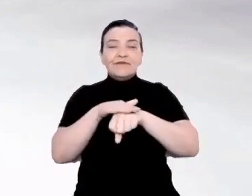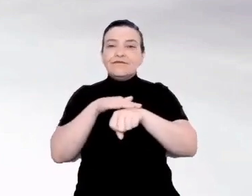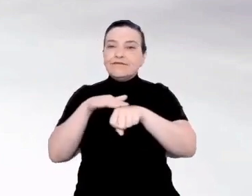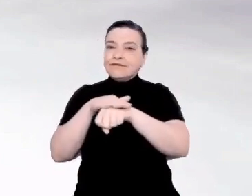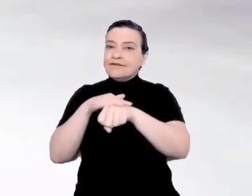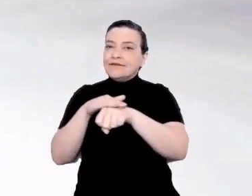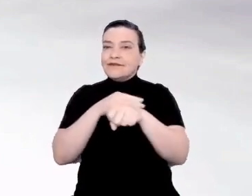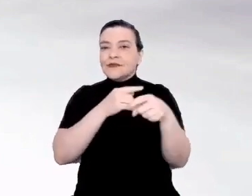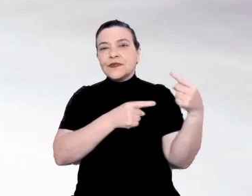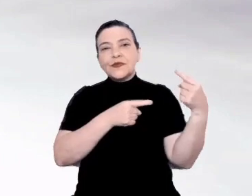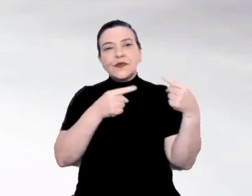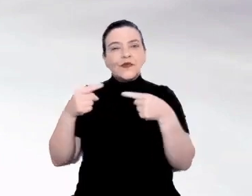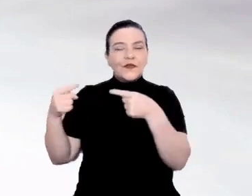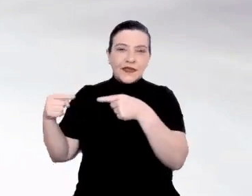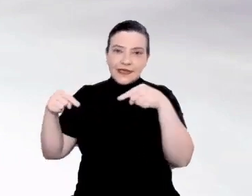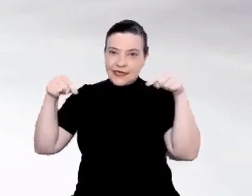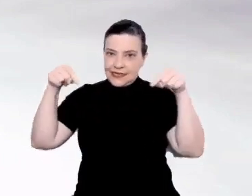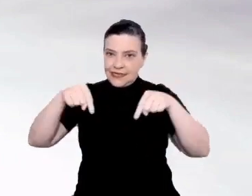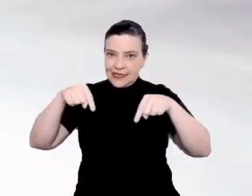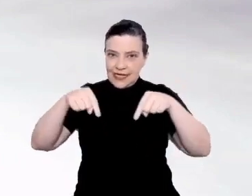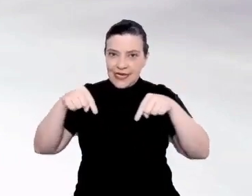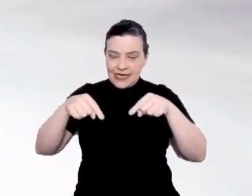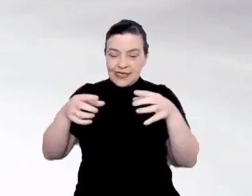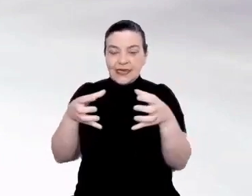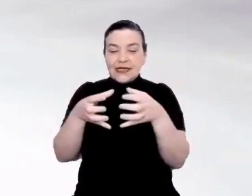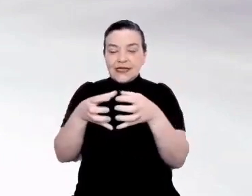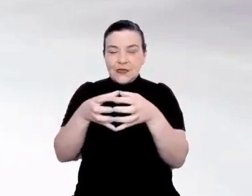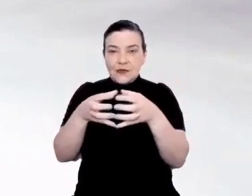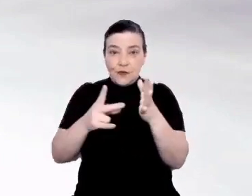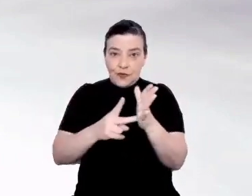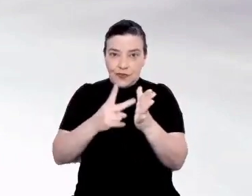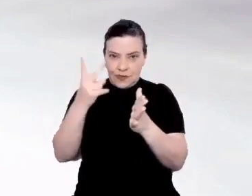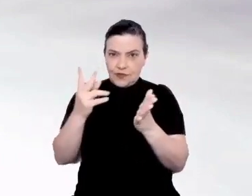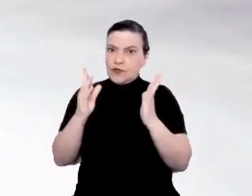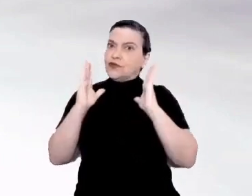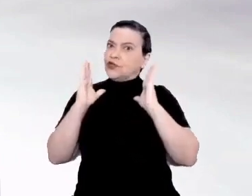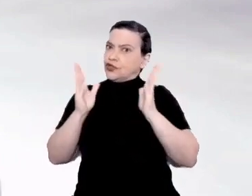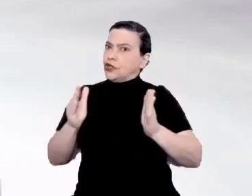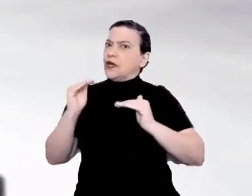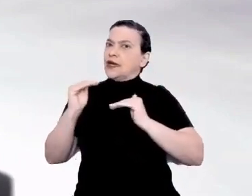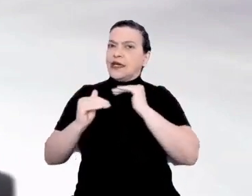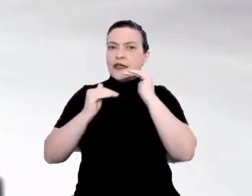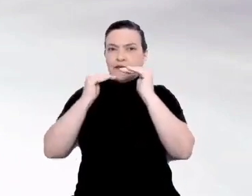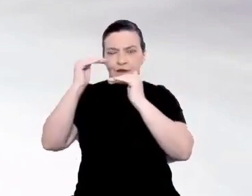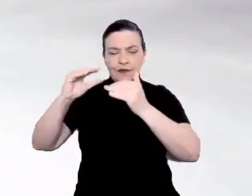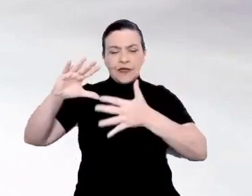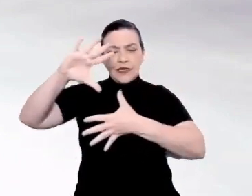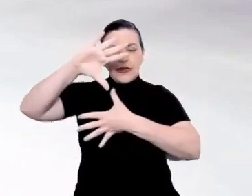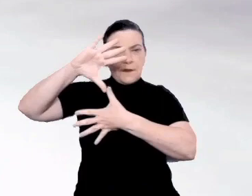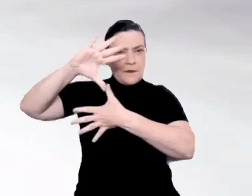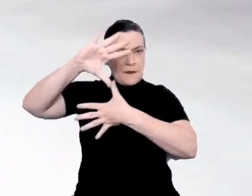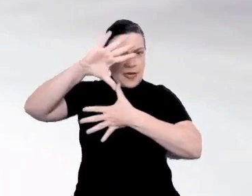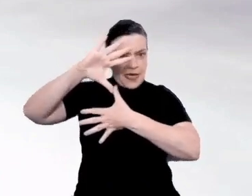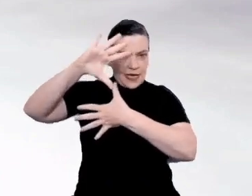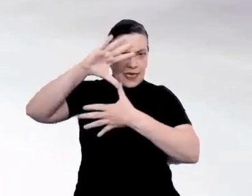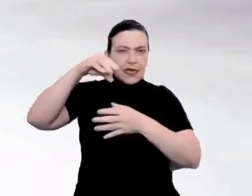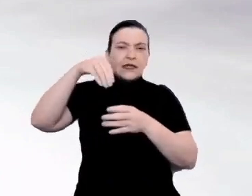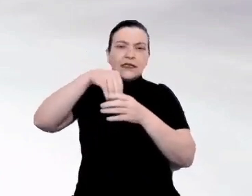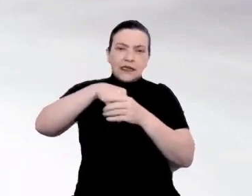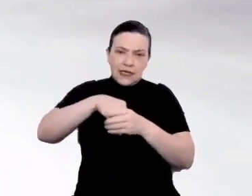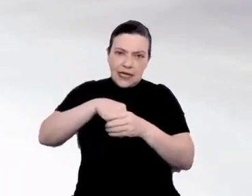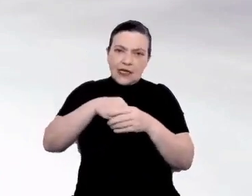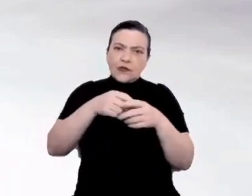tratar aqui nessa segunda mesa. Hoje nós evoluímos muito no América Serviços Médicos, dentro dos nossos centros